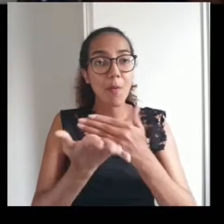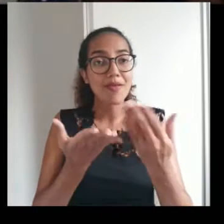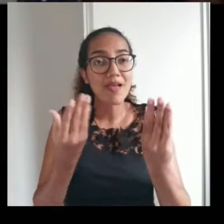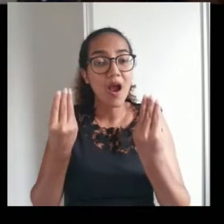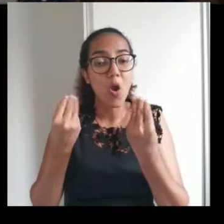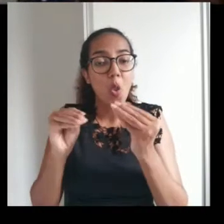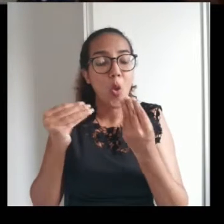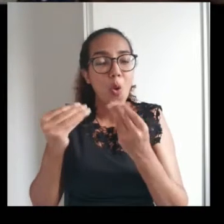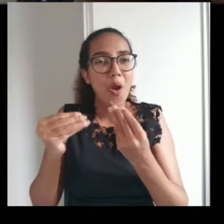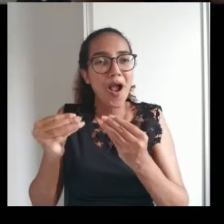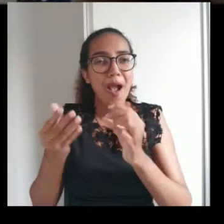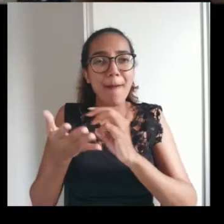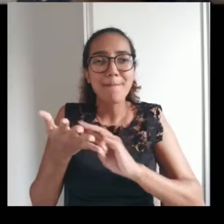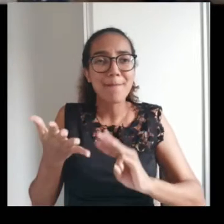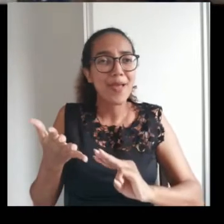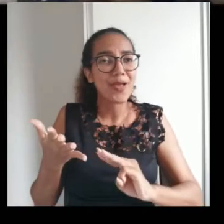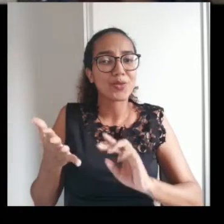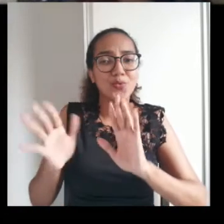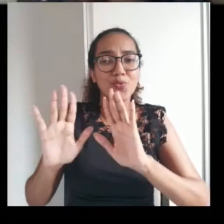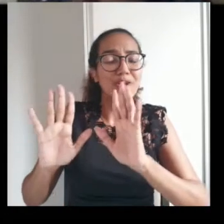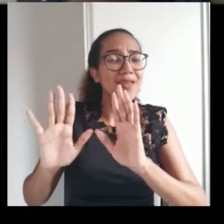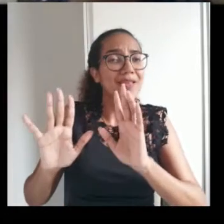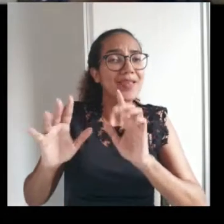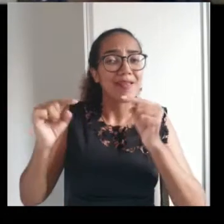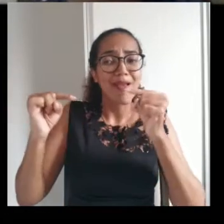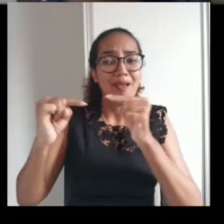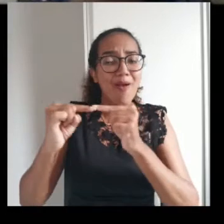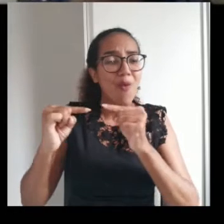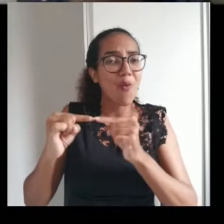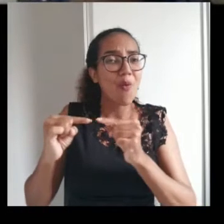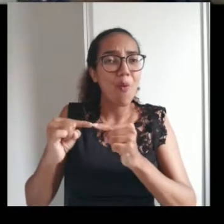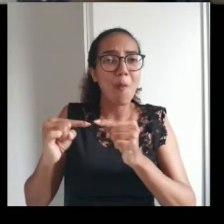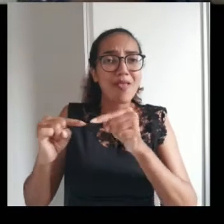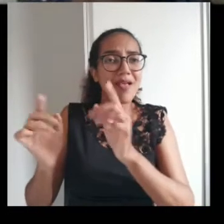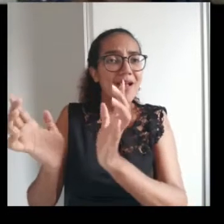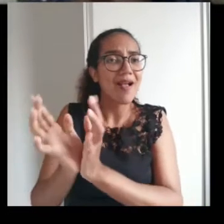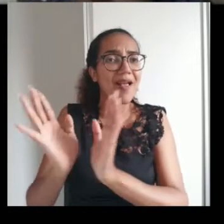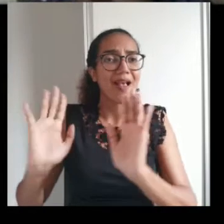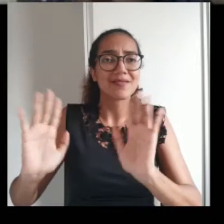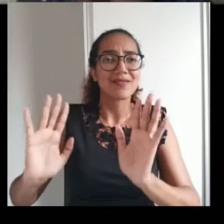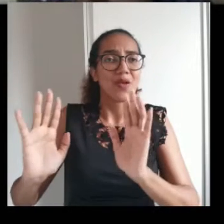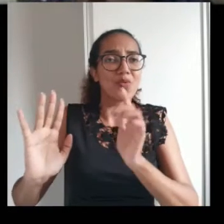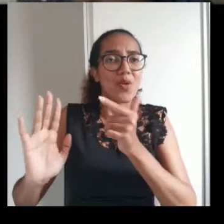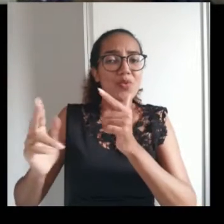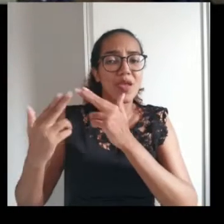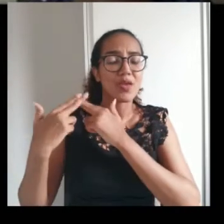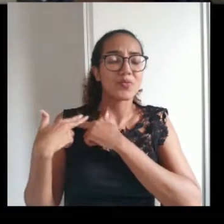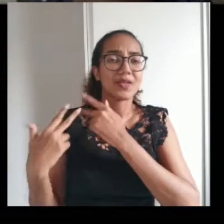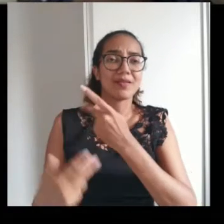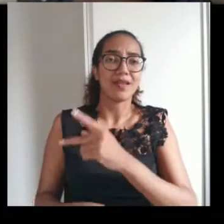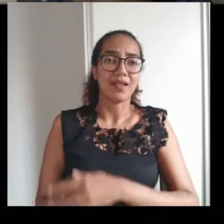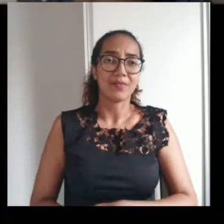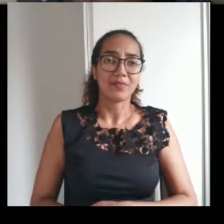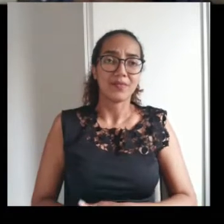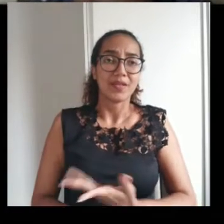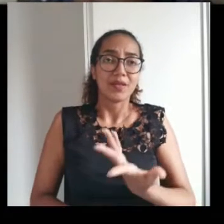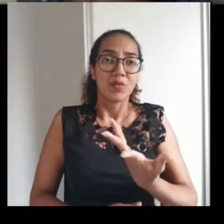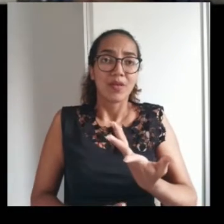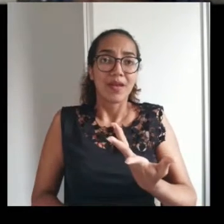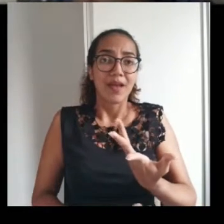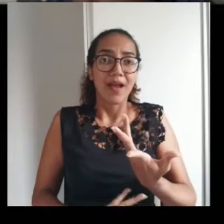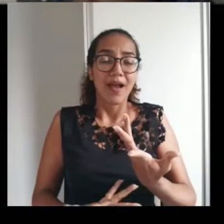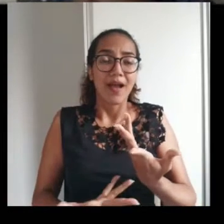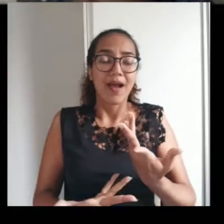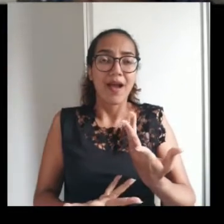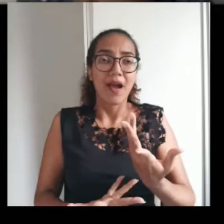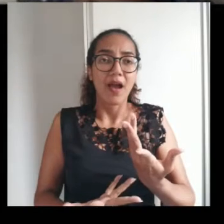não dizem respeito à responsabilidade da classe e a gente vai deixar a coesão dela lá para baixo, né? Ela